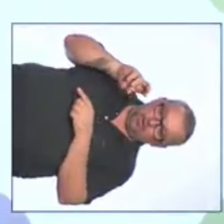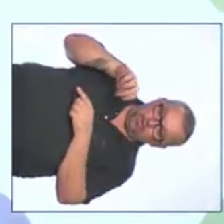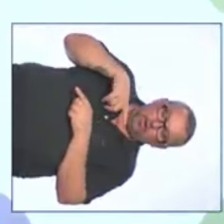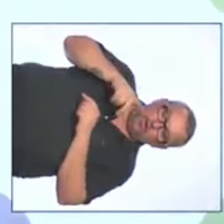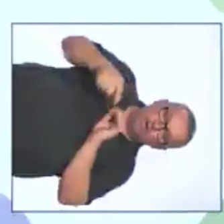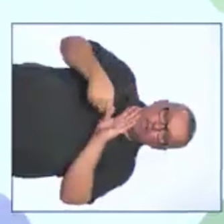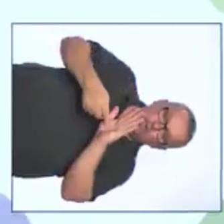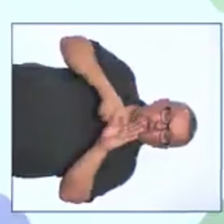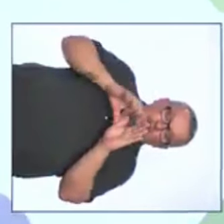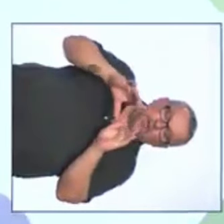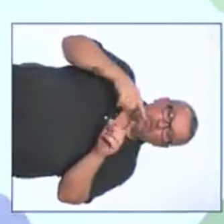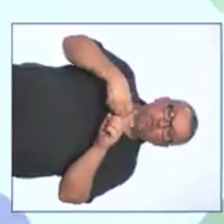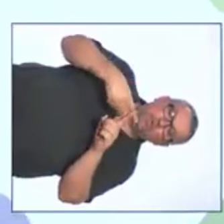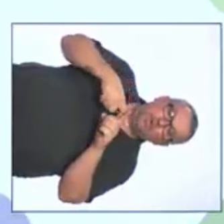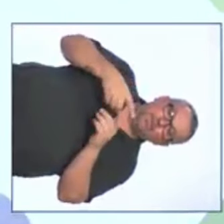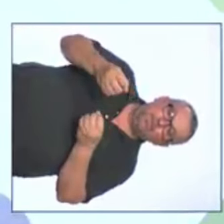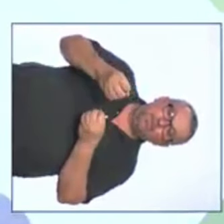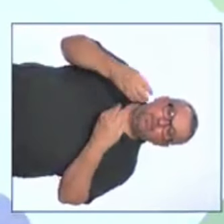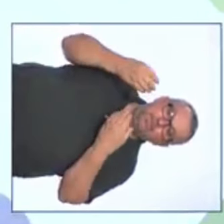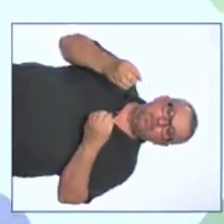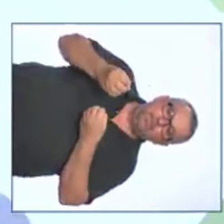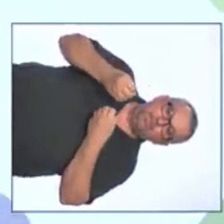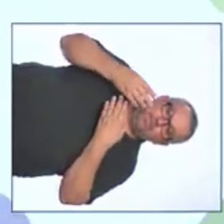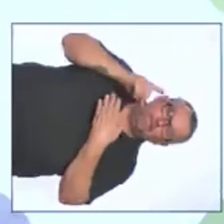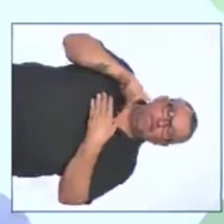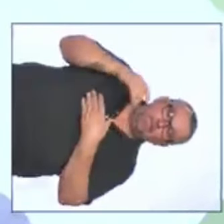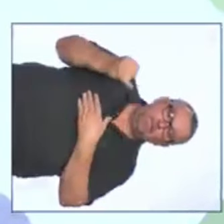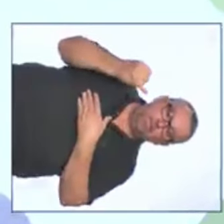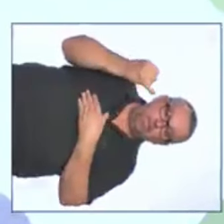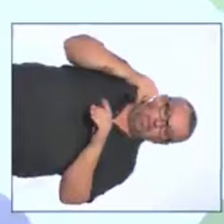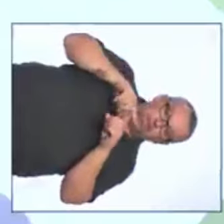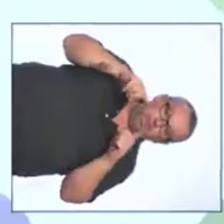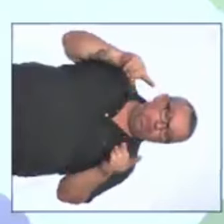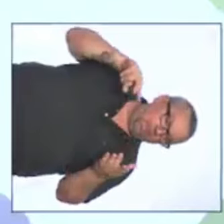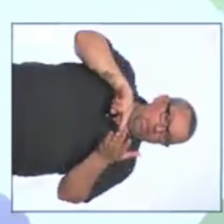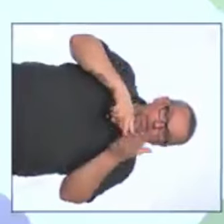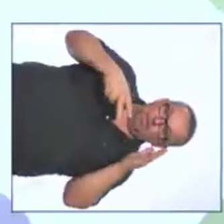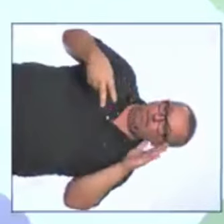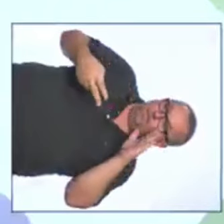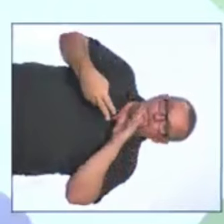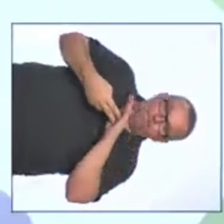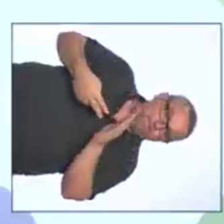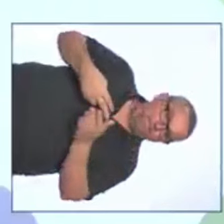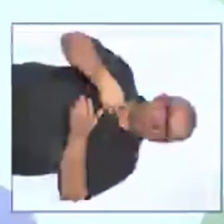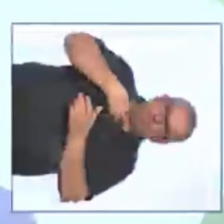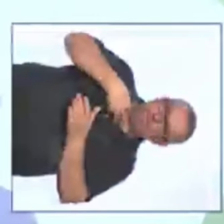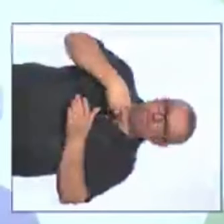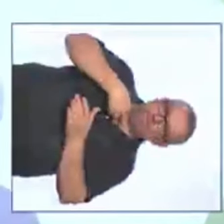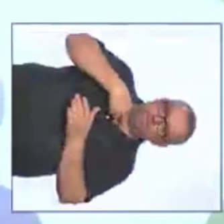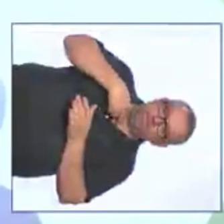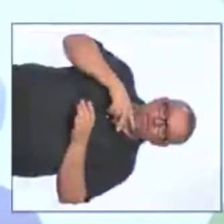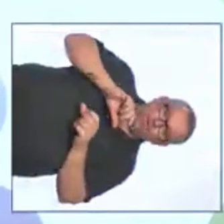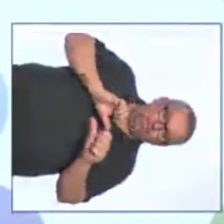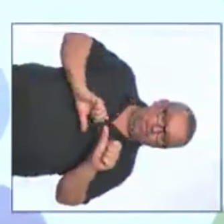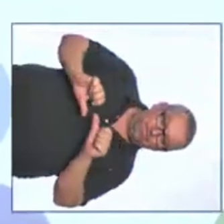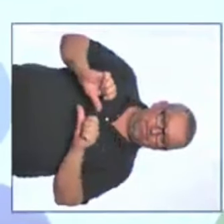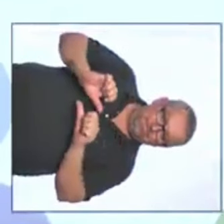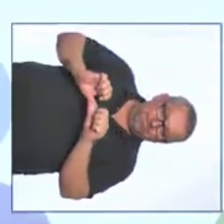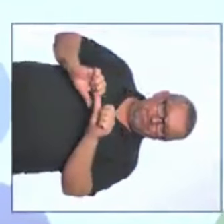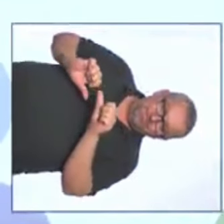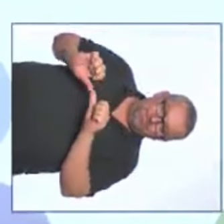vocês porque dados eles são importantes mas não significa que eles não podem ser manipulados